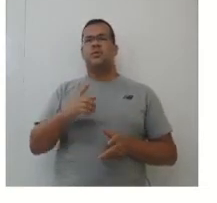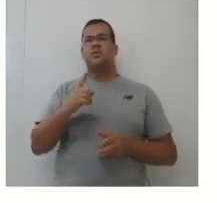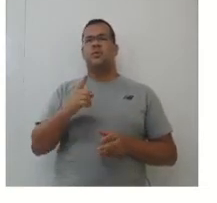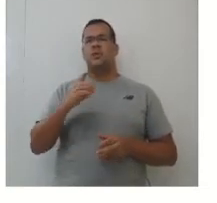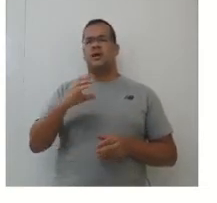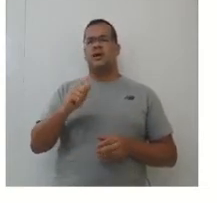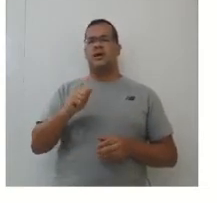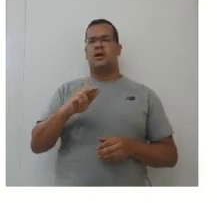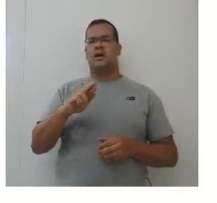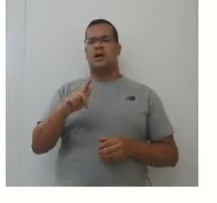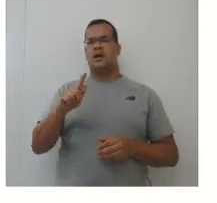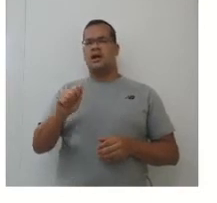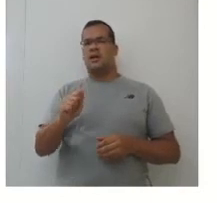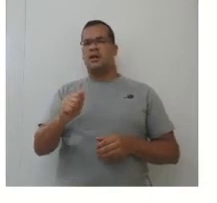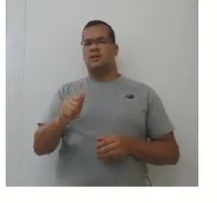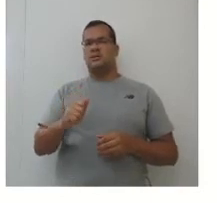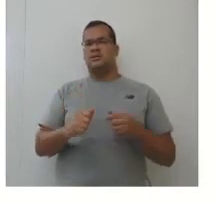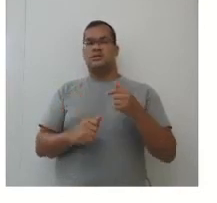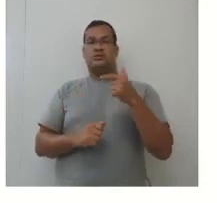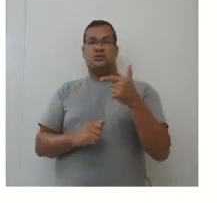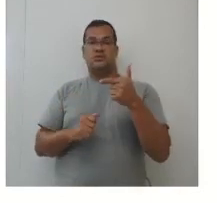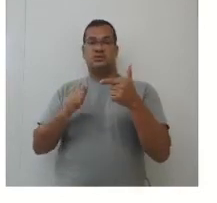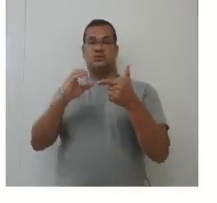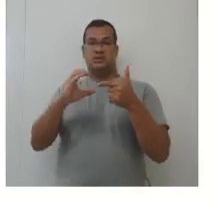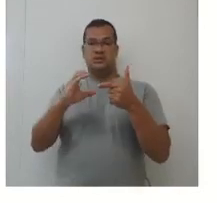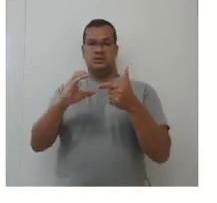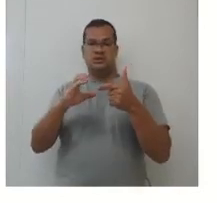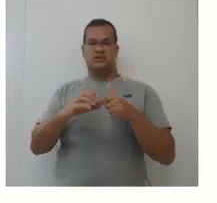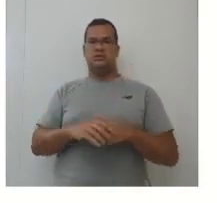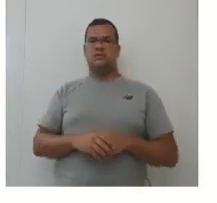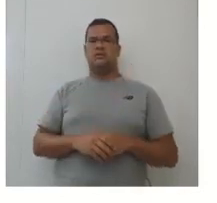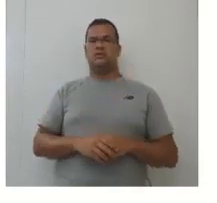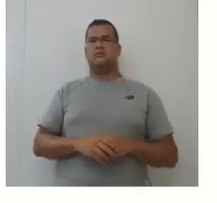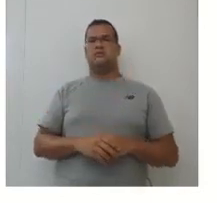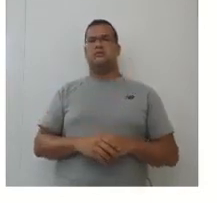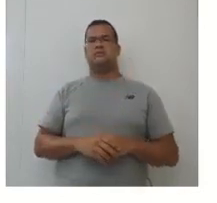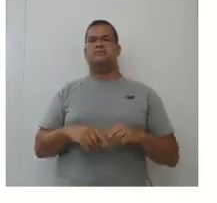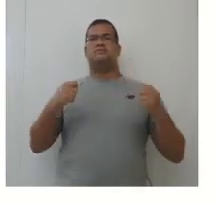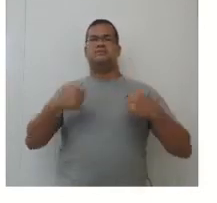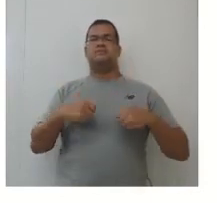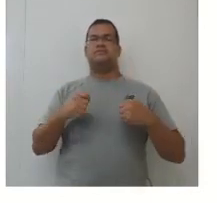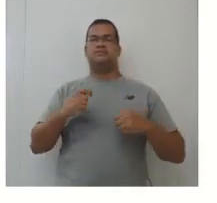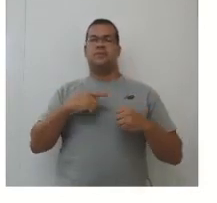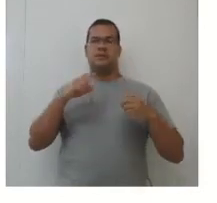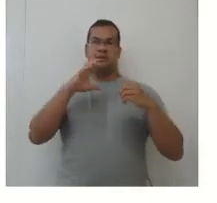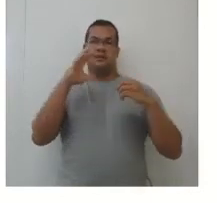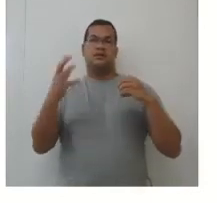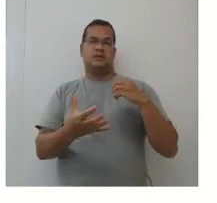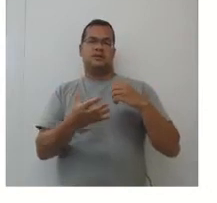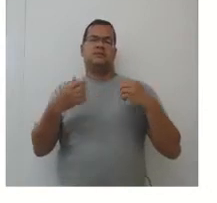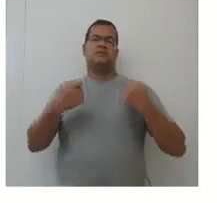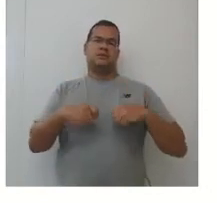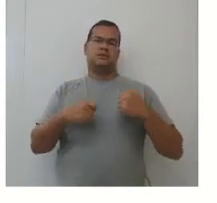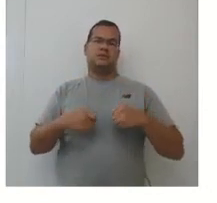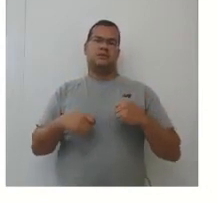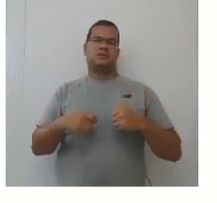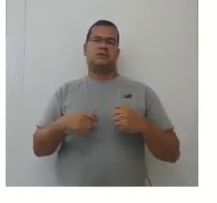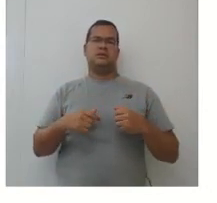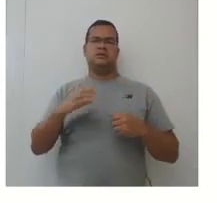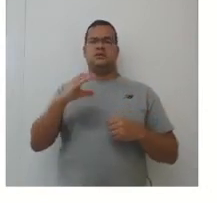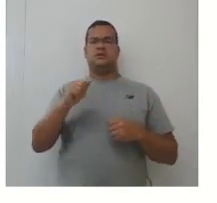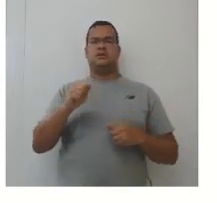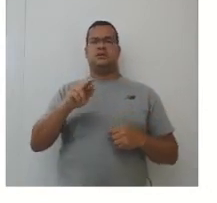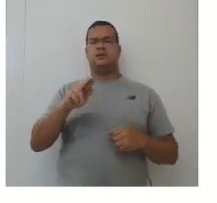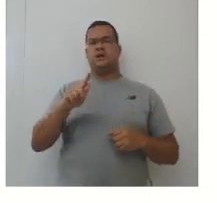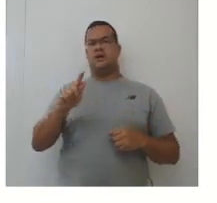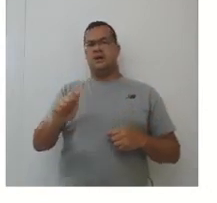de 2C, porque para ter campo elétrico, abençoado, tem que ter o quê? Carga. Porque se fosse uma